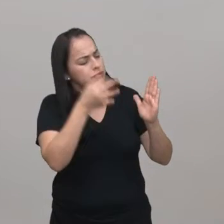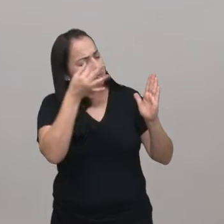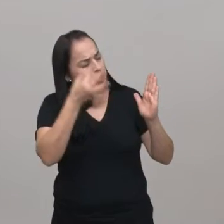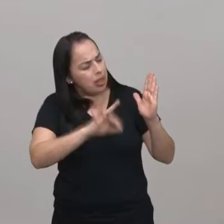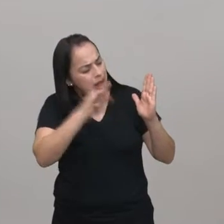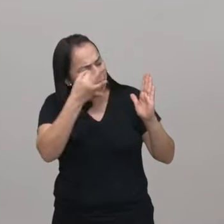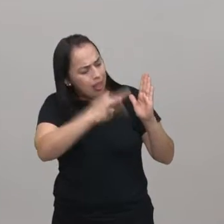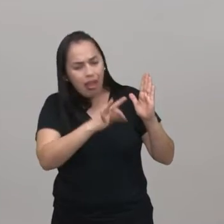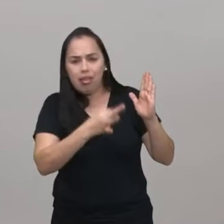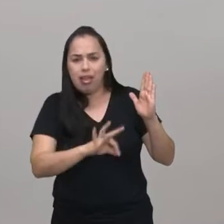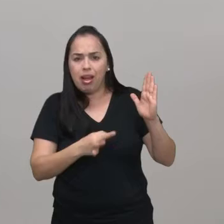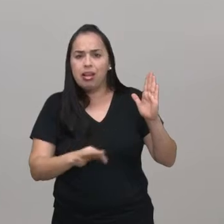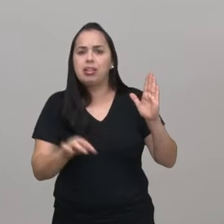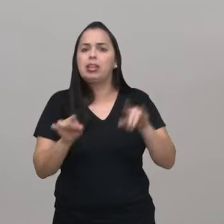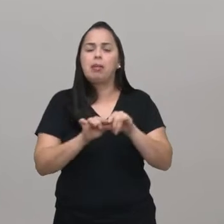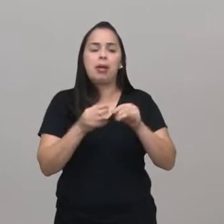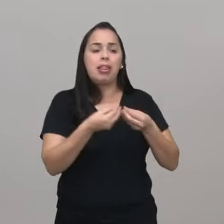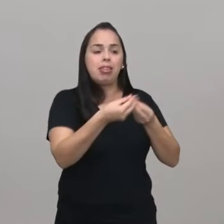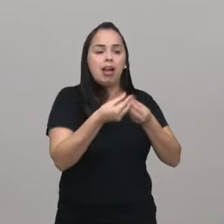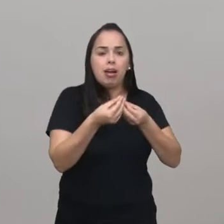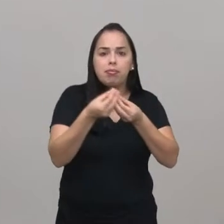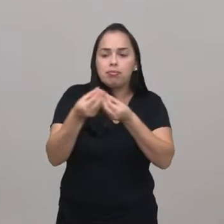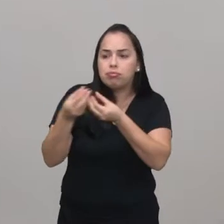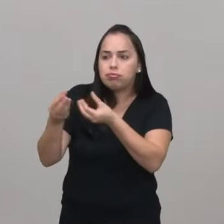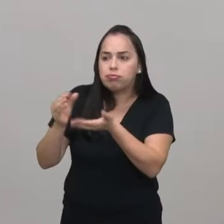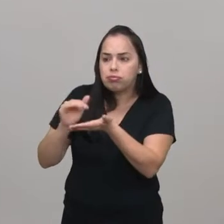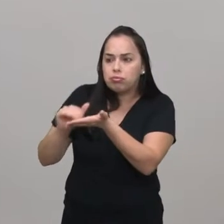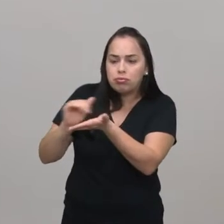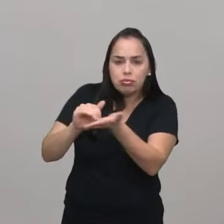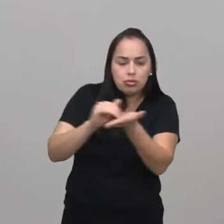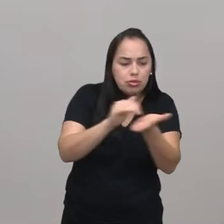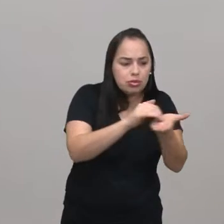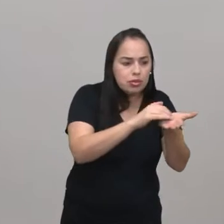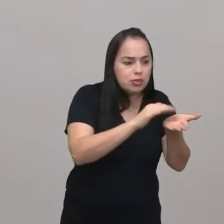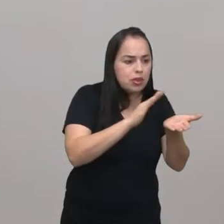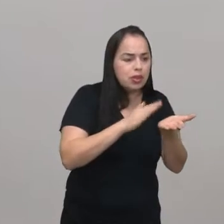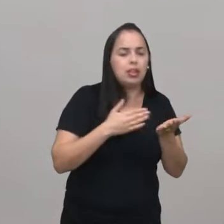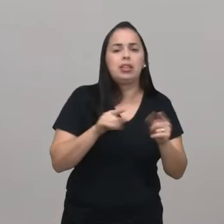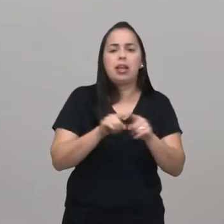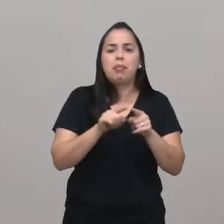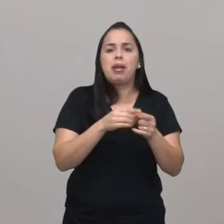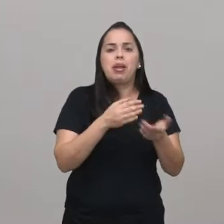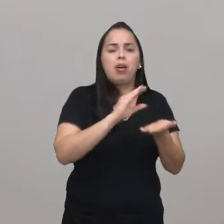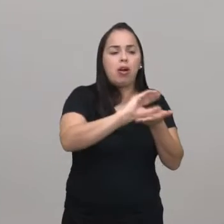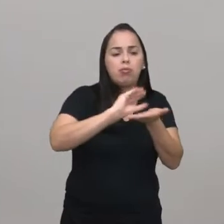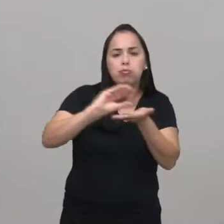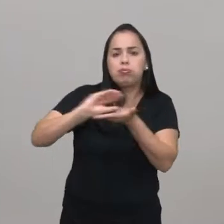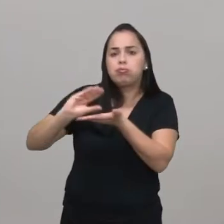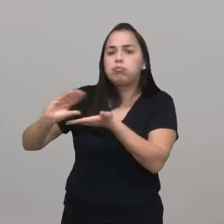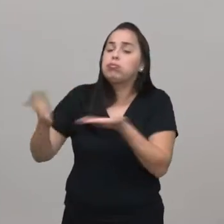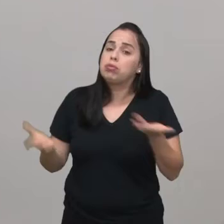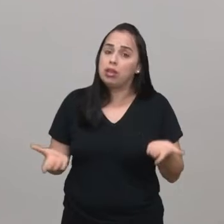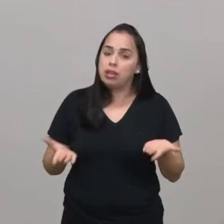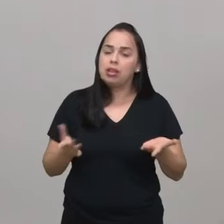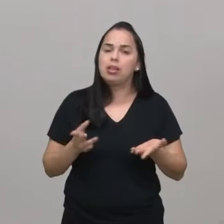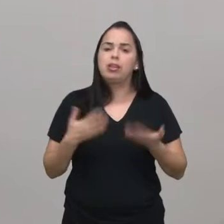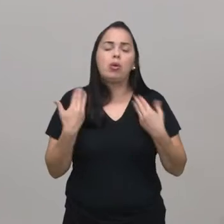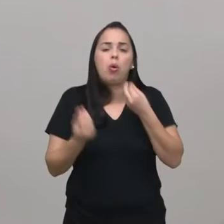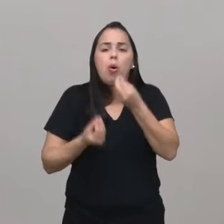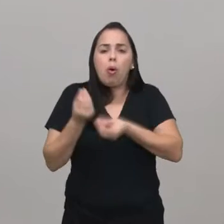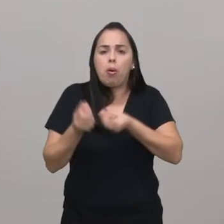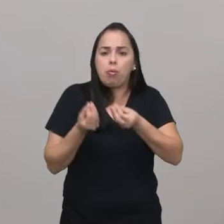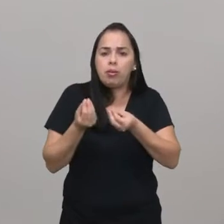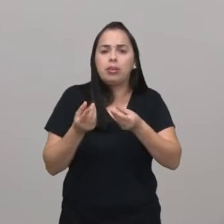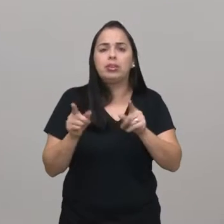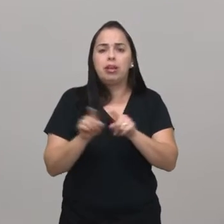valores para cada secretaria tá tá compatível comparando também o ano de 2002 qual que é a